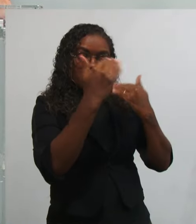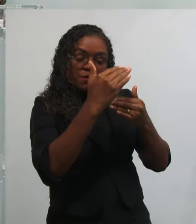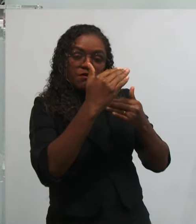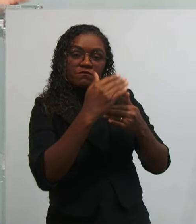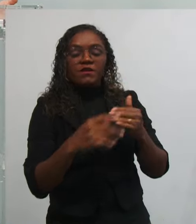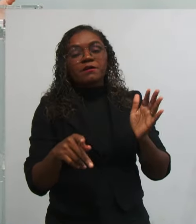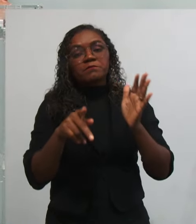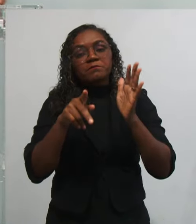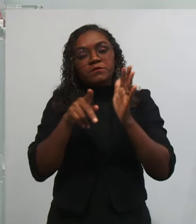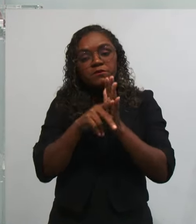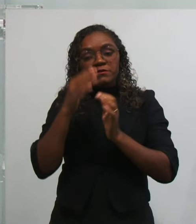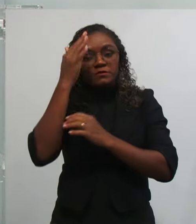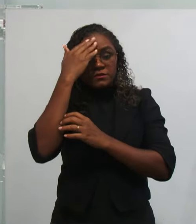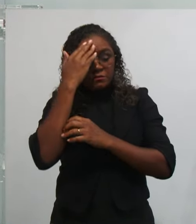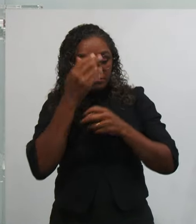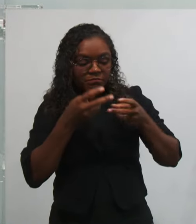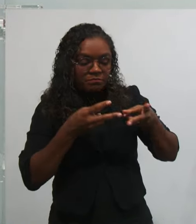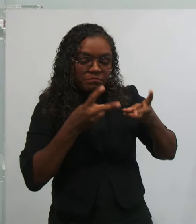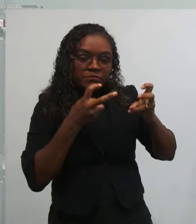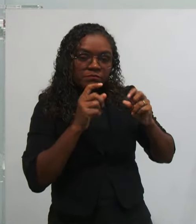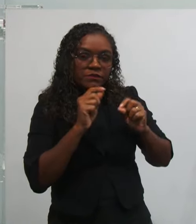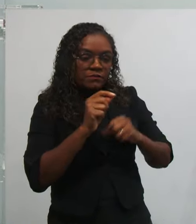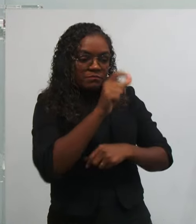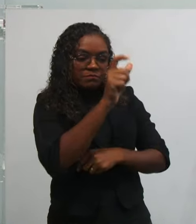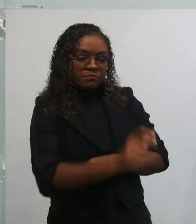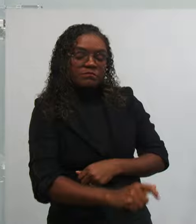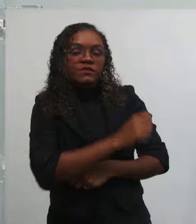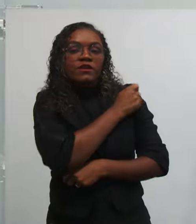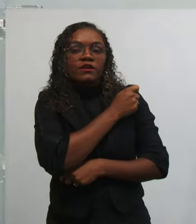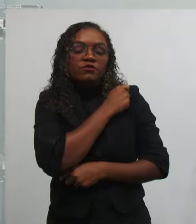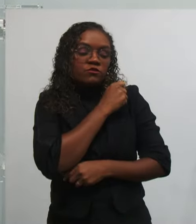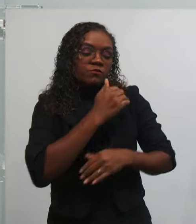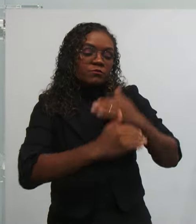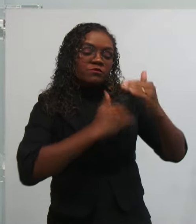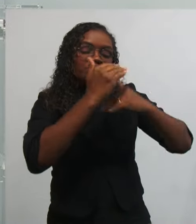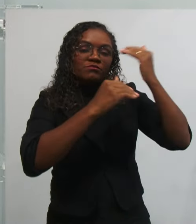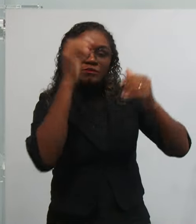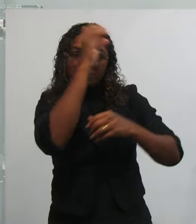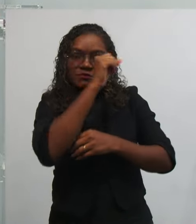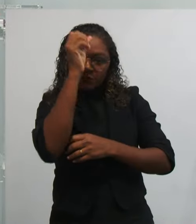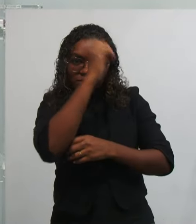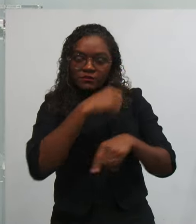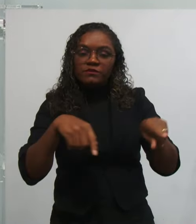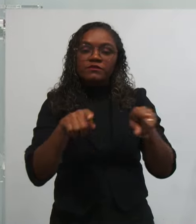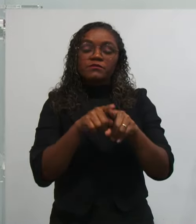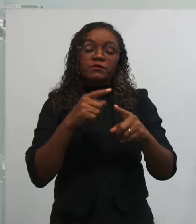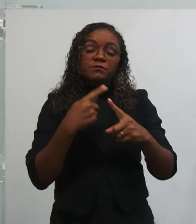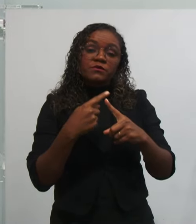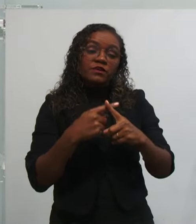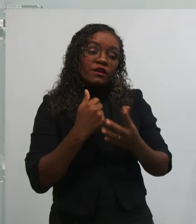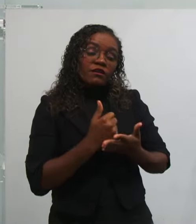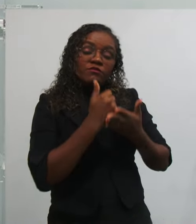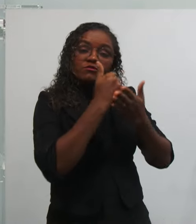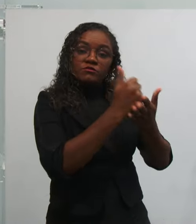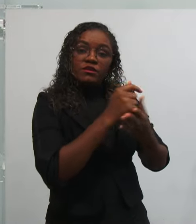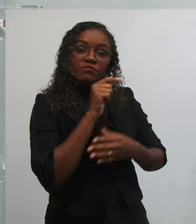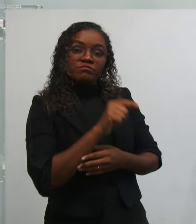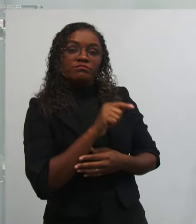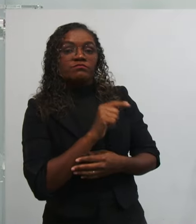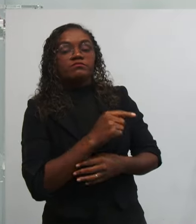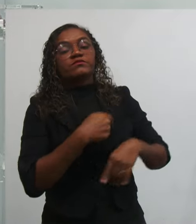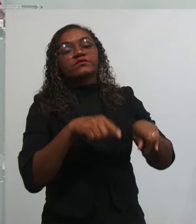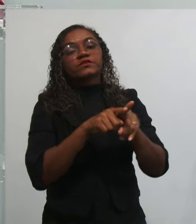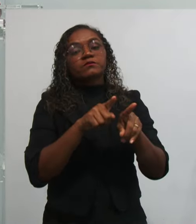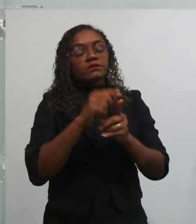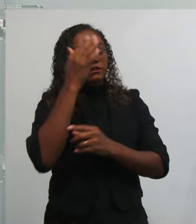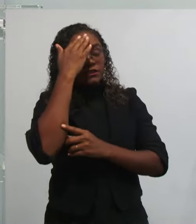informações relevantes sobre o processo de aprendizagem do nosso aluno para ajudá-lo para refletir sobre o que